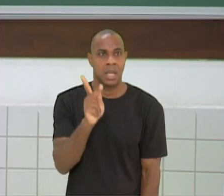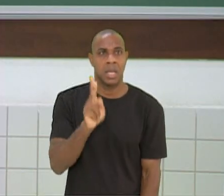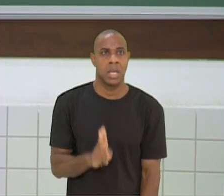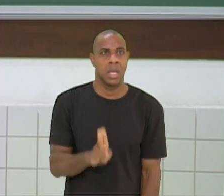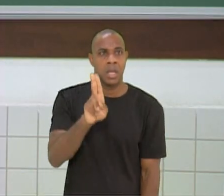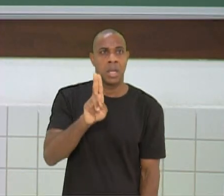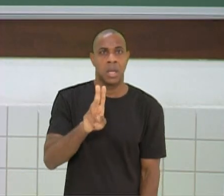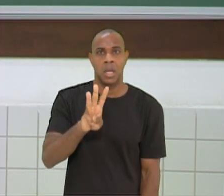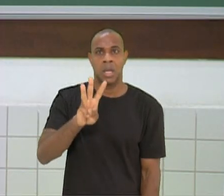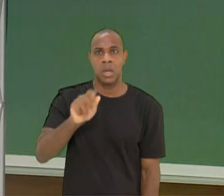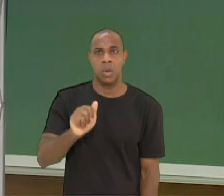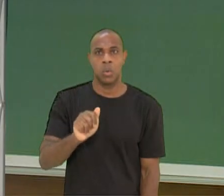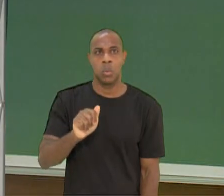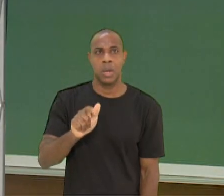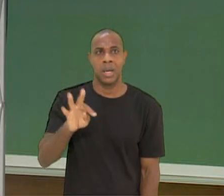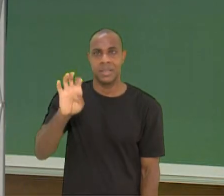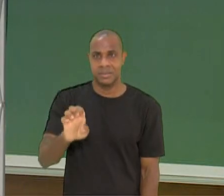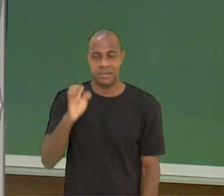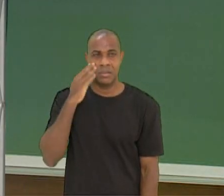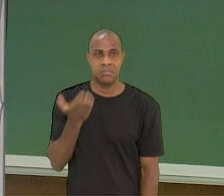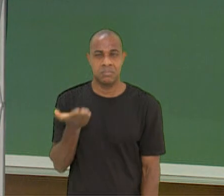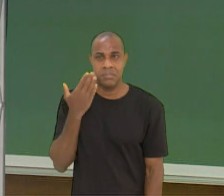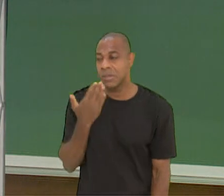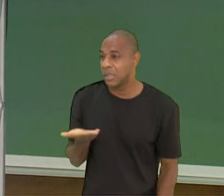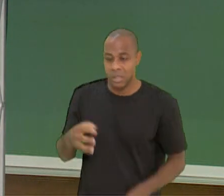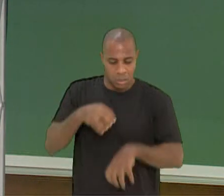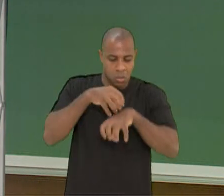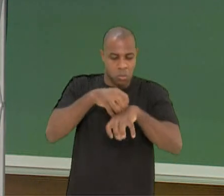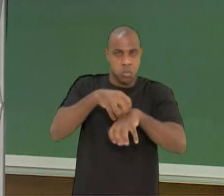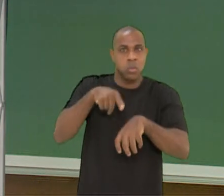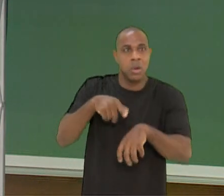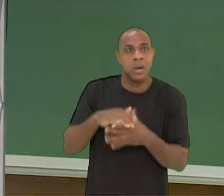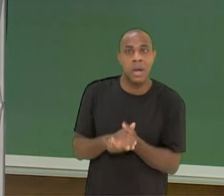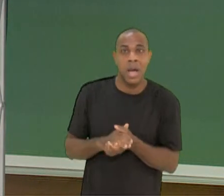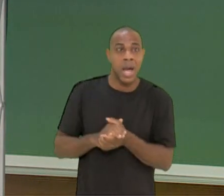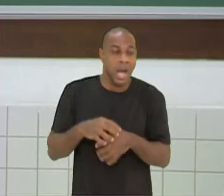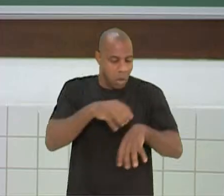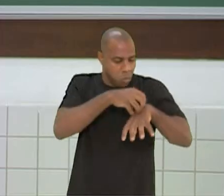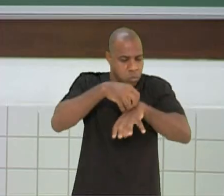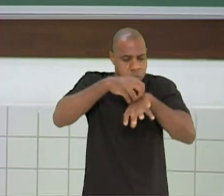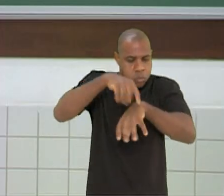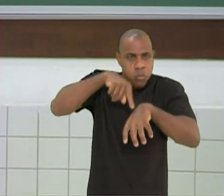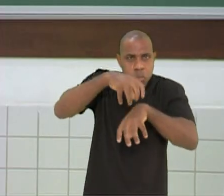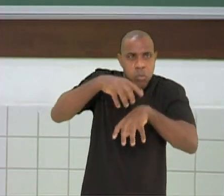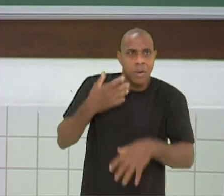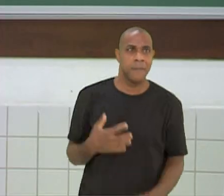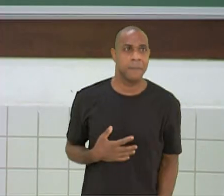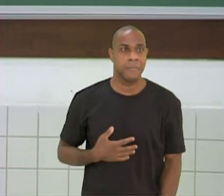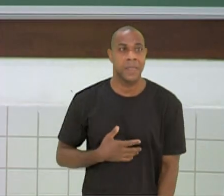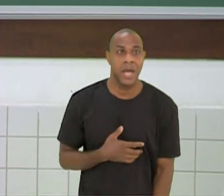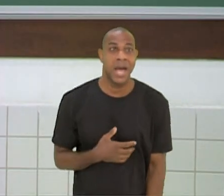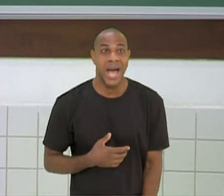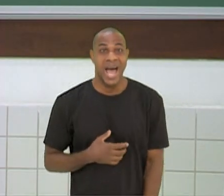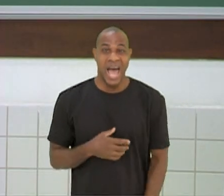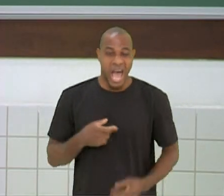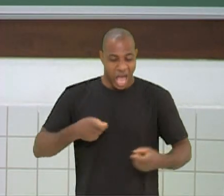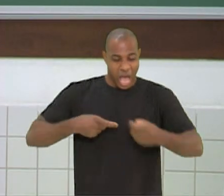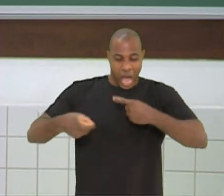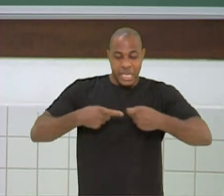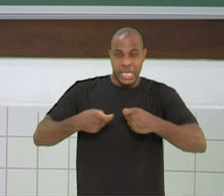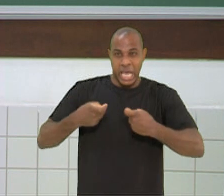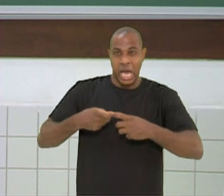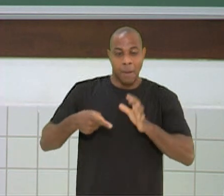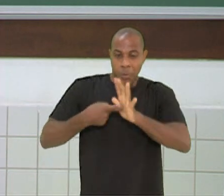da anexação após a presença de forças estrangeiras, mas a guerra mostrou para o mundo que o Iraque tinha um bom